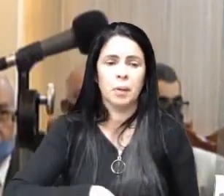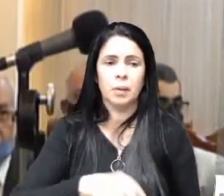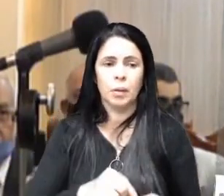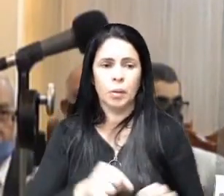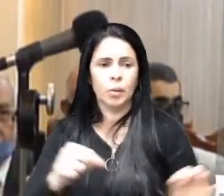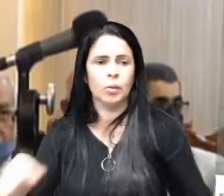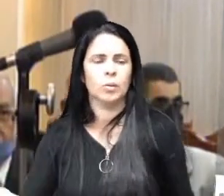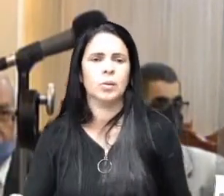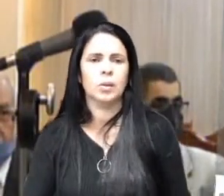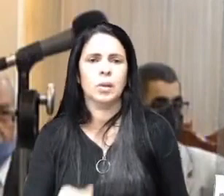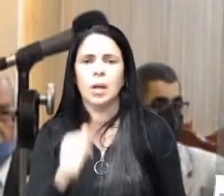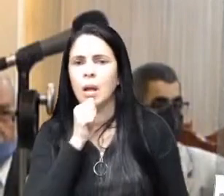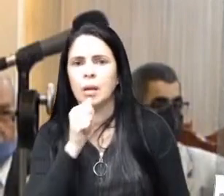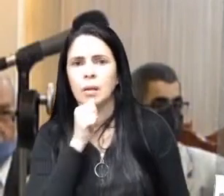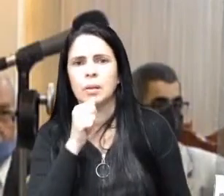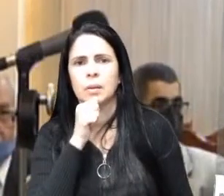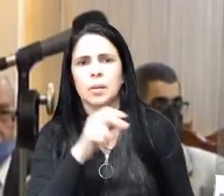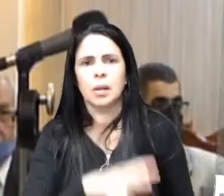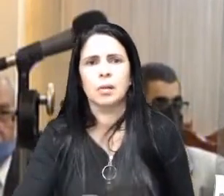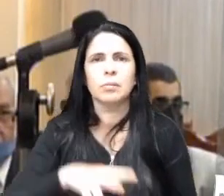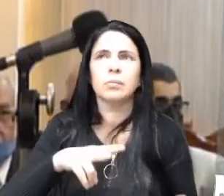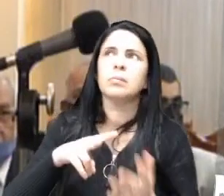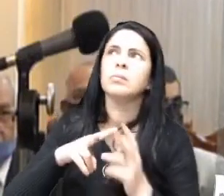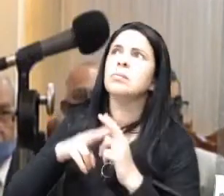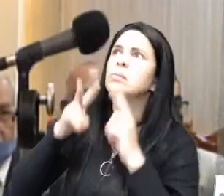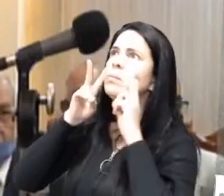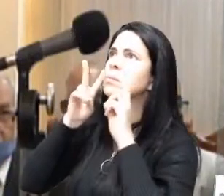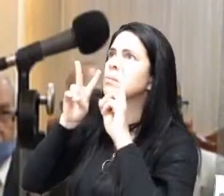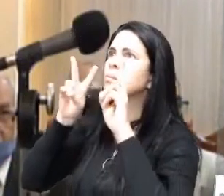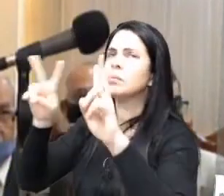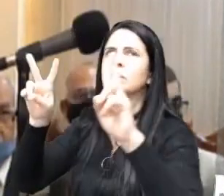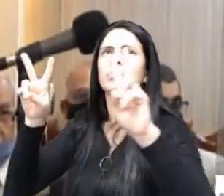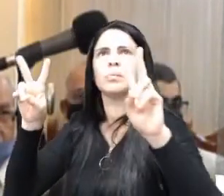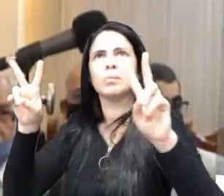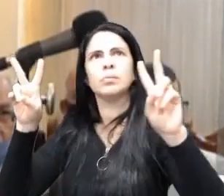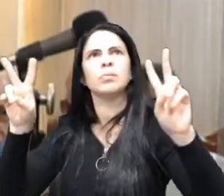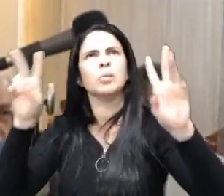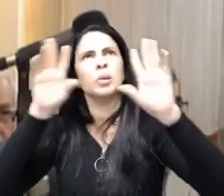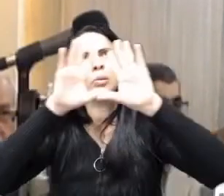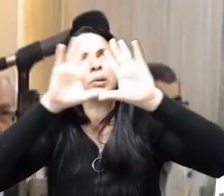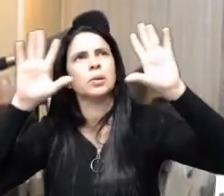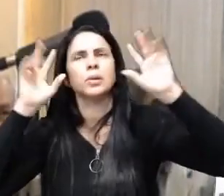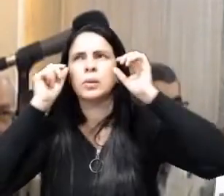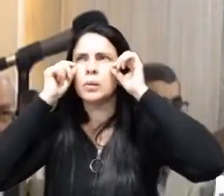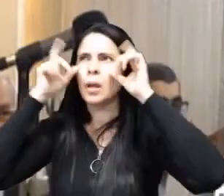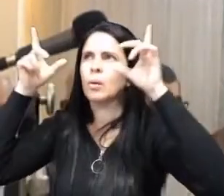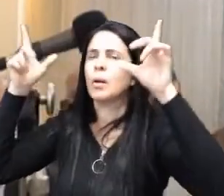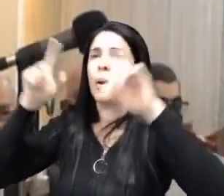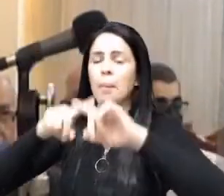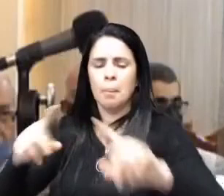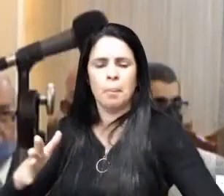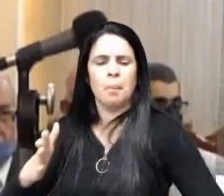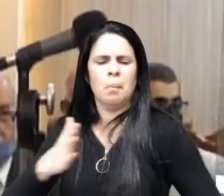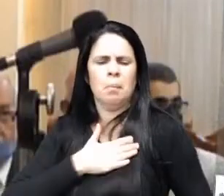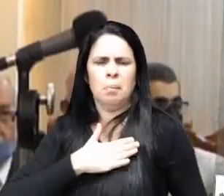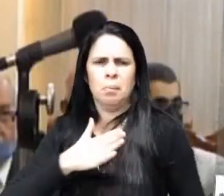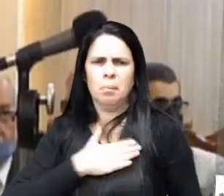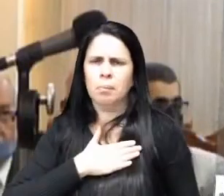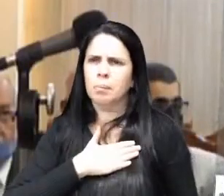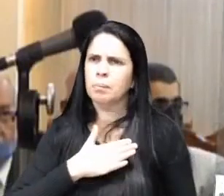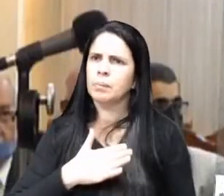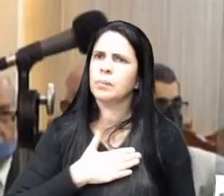olhos ao céu, mas batia no peito e dizia: ó